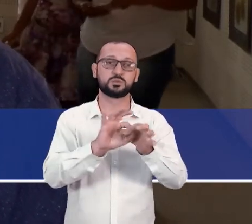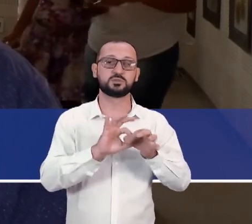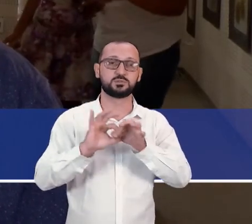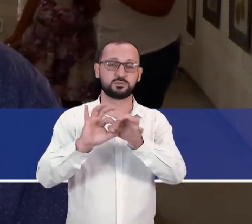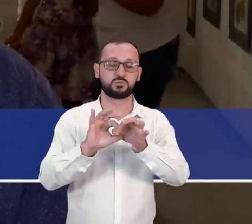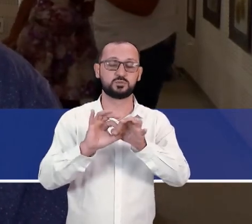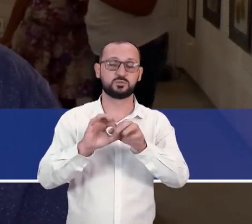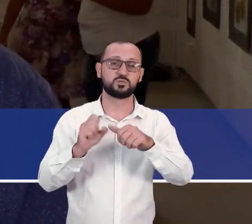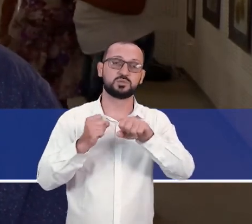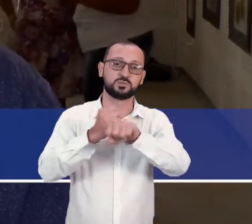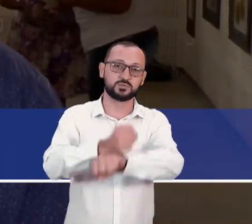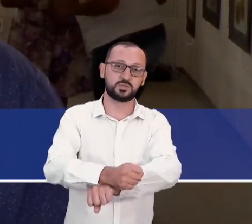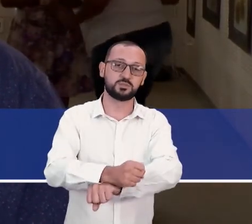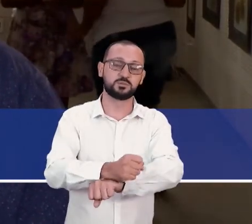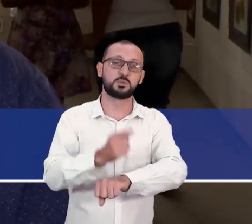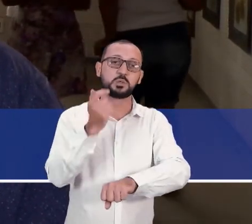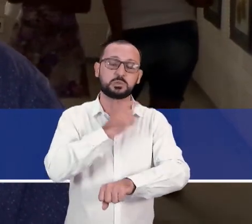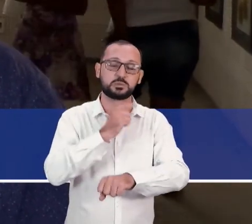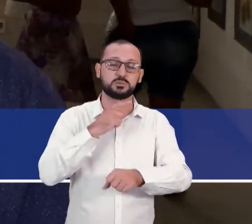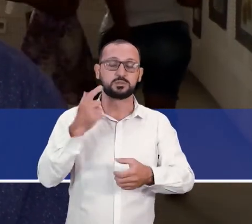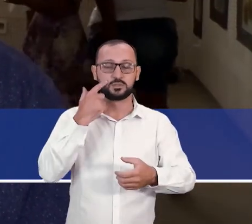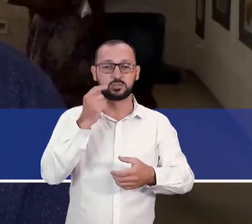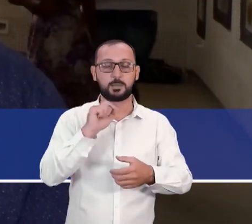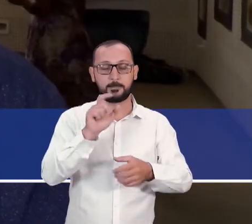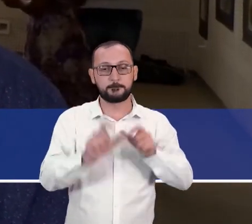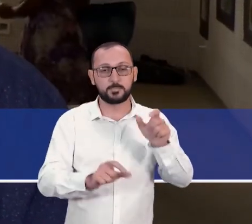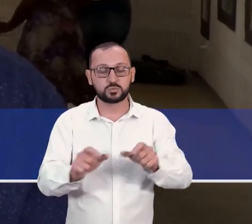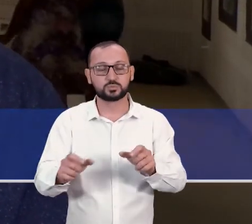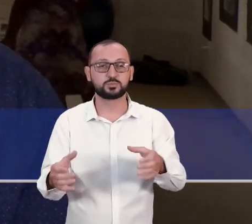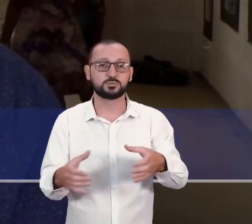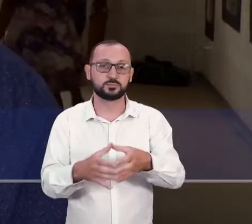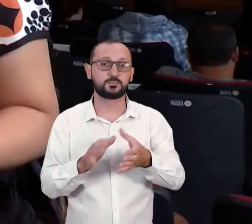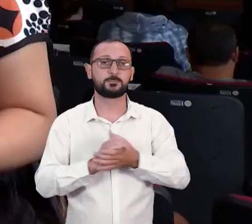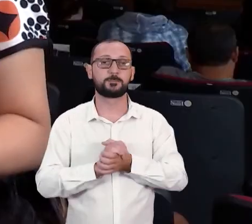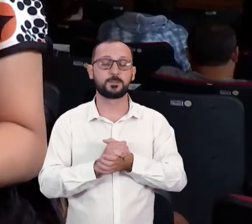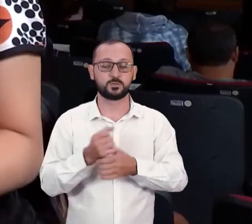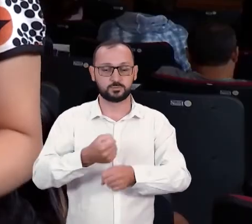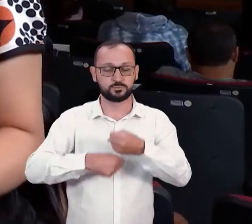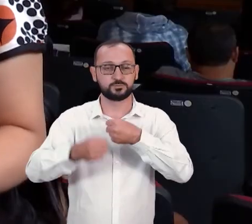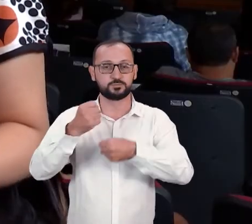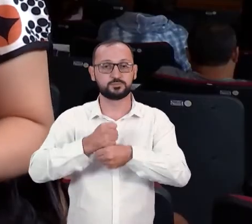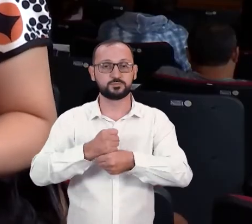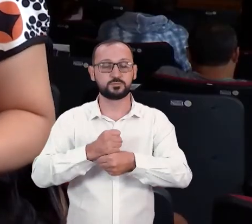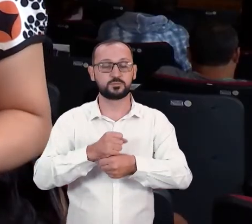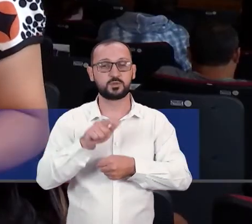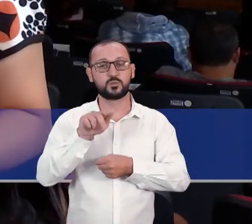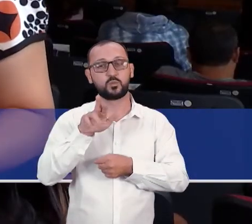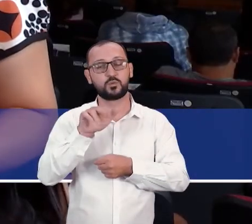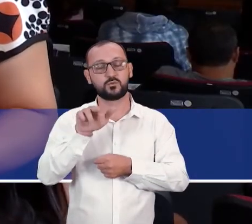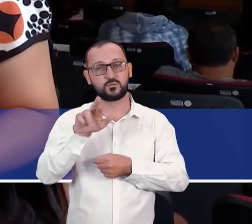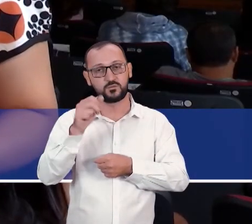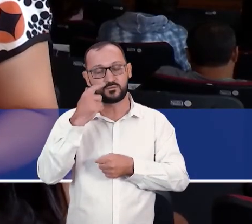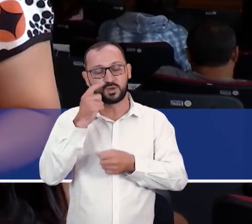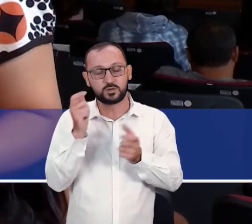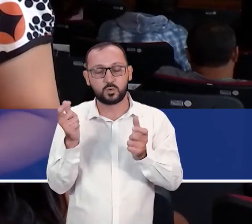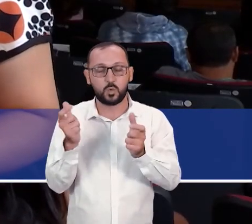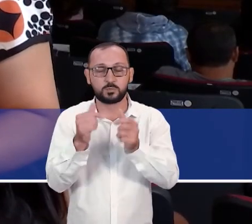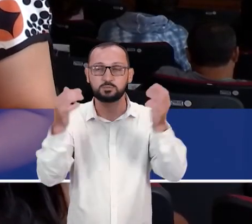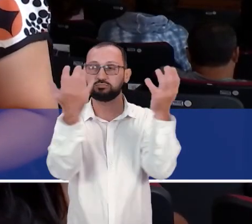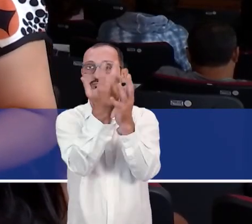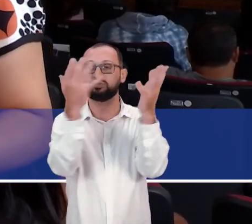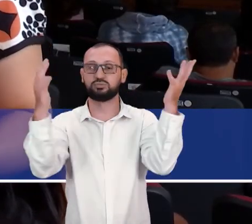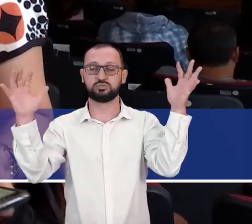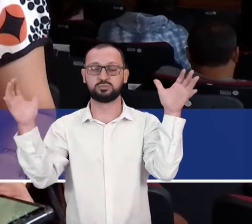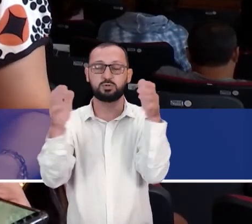essa união de esforços para poder gerar riqueza para os nossos pequenos produtores. Nos últimos anos, os guavirais diminuíram devido